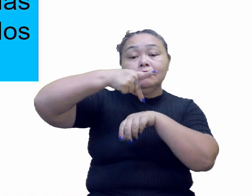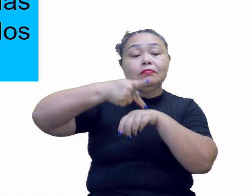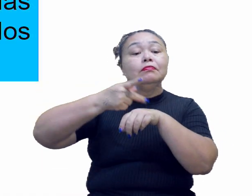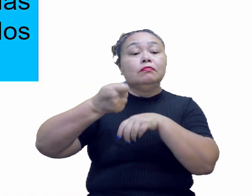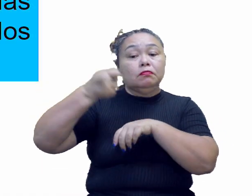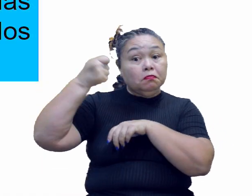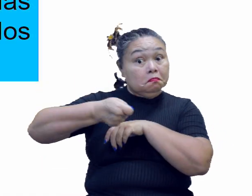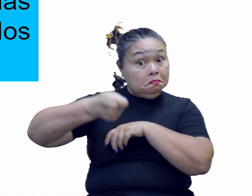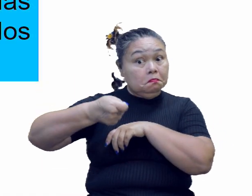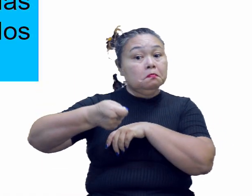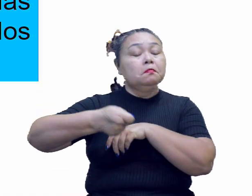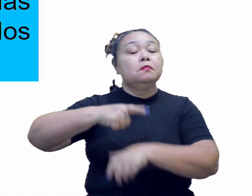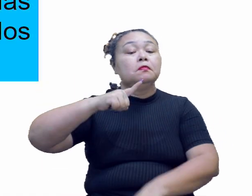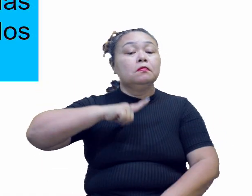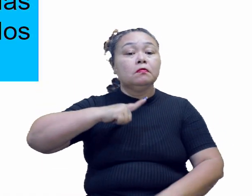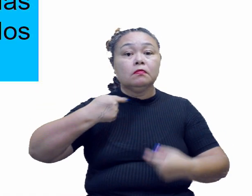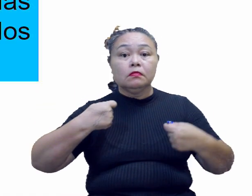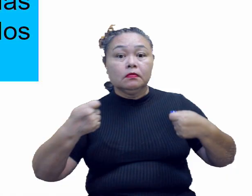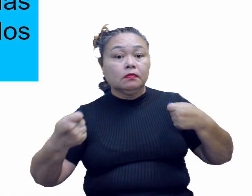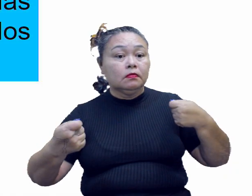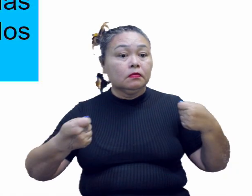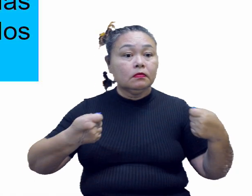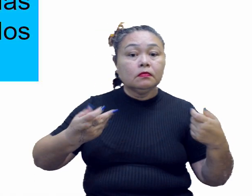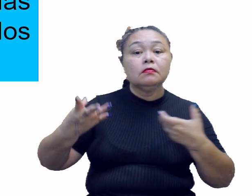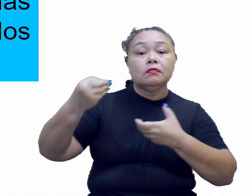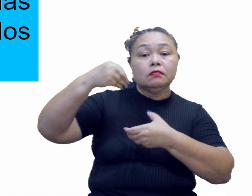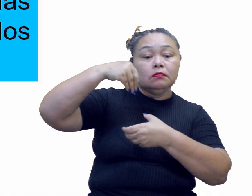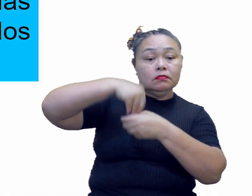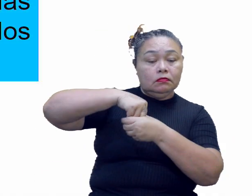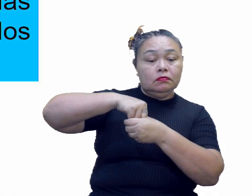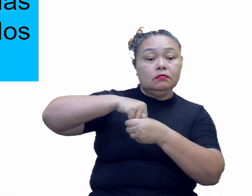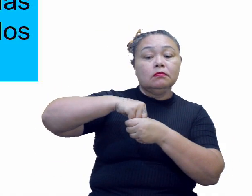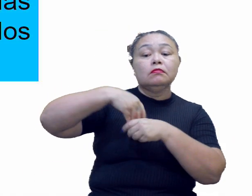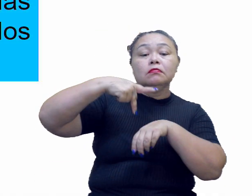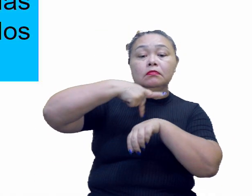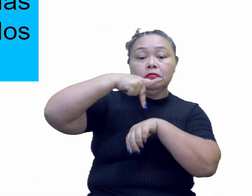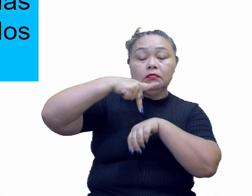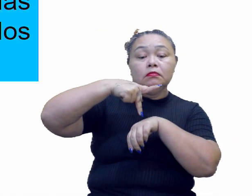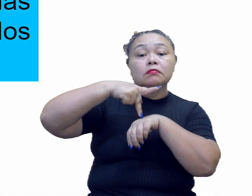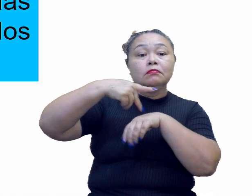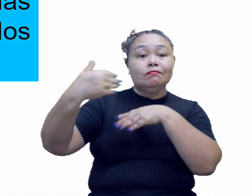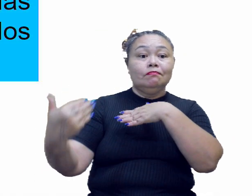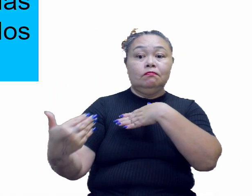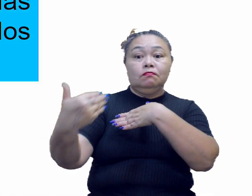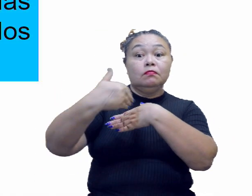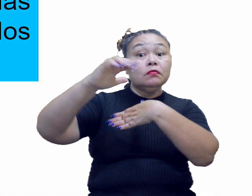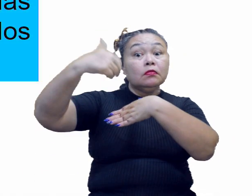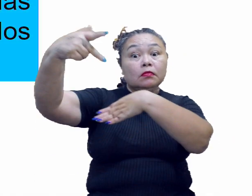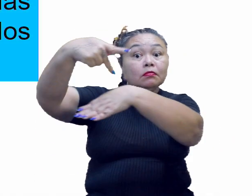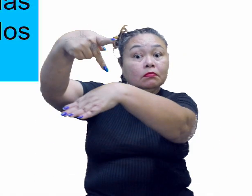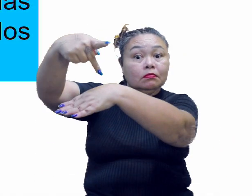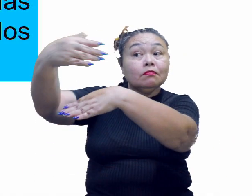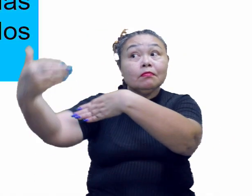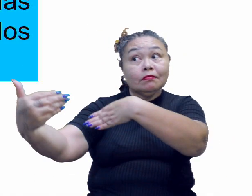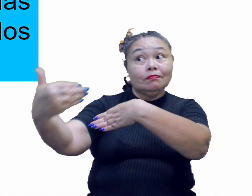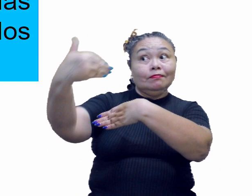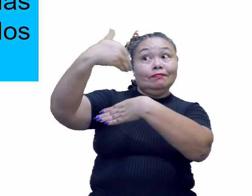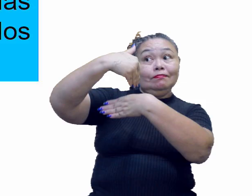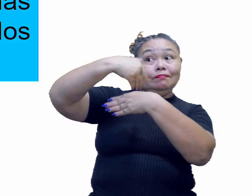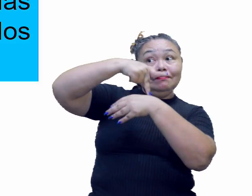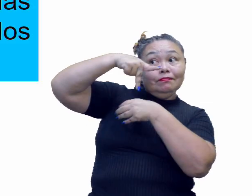Em certos casos, disputas políticas internas e interferência